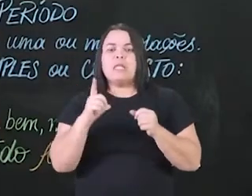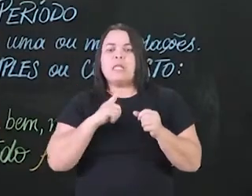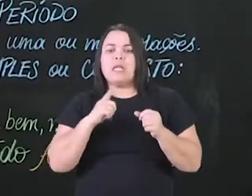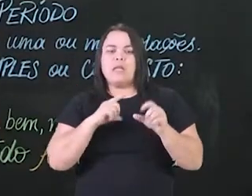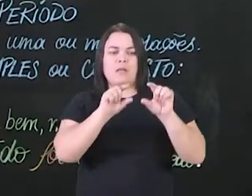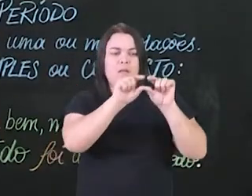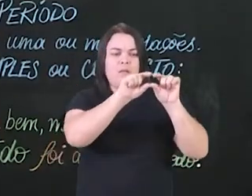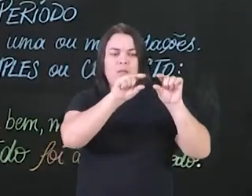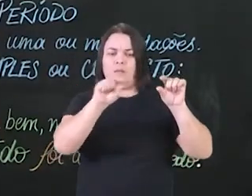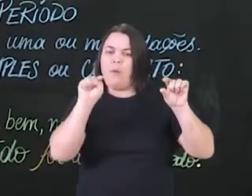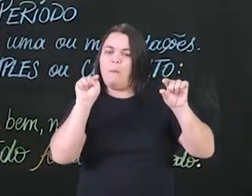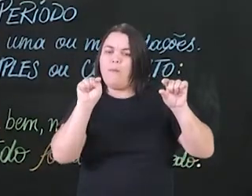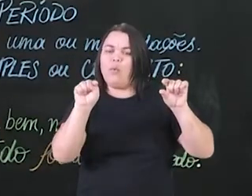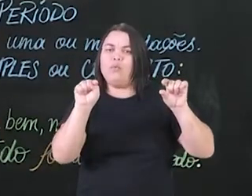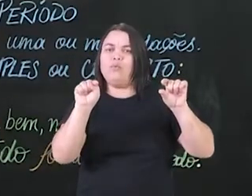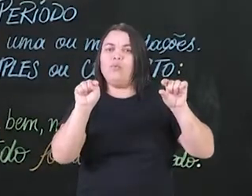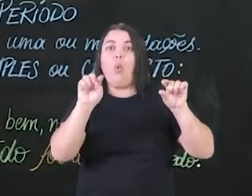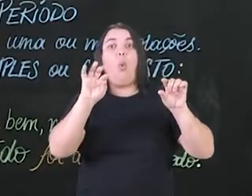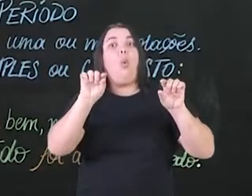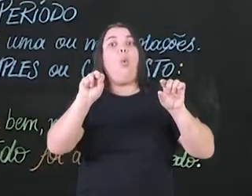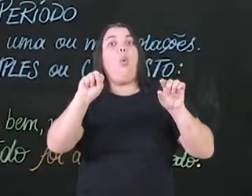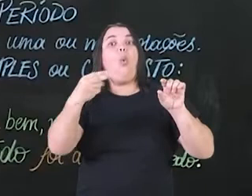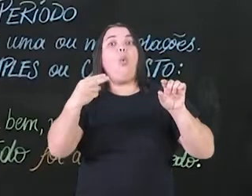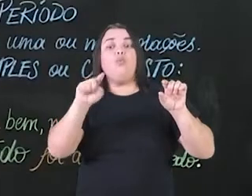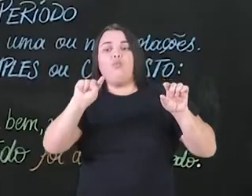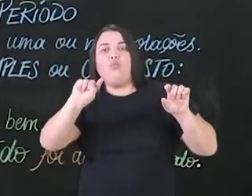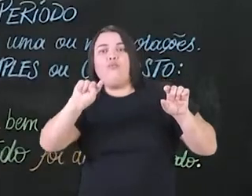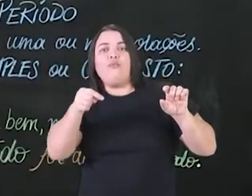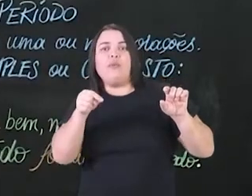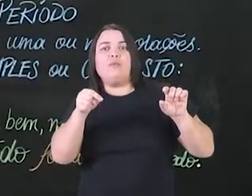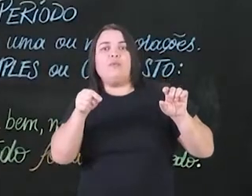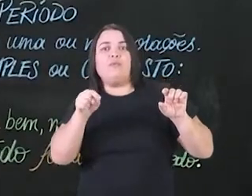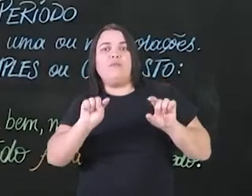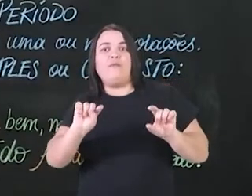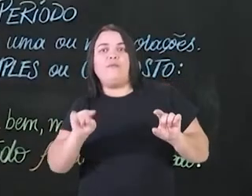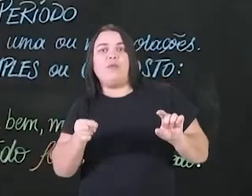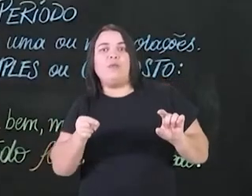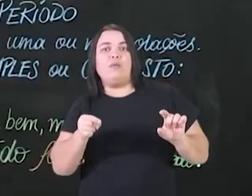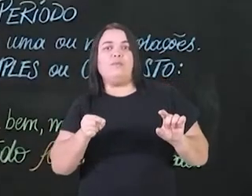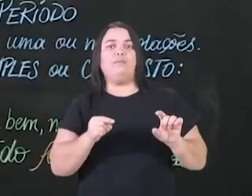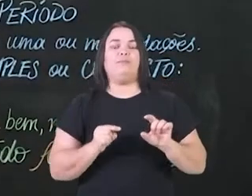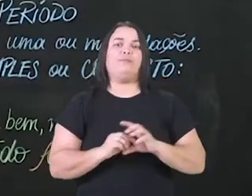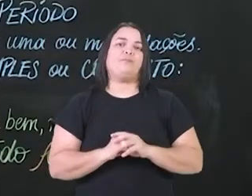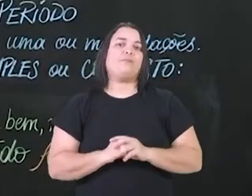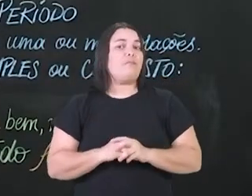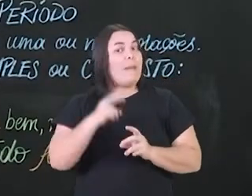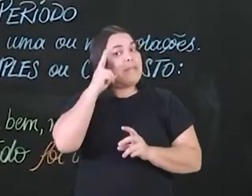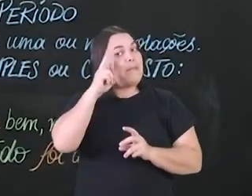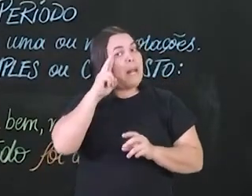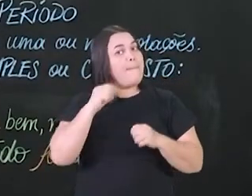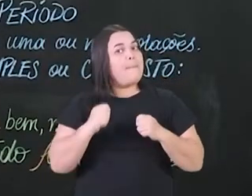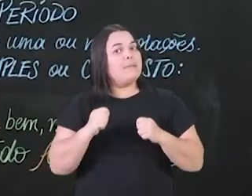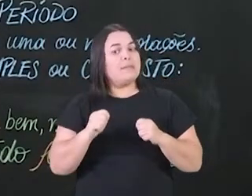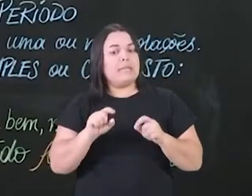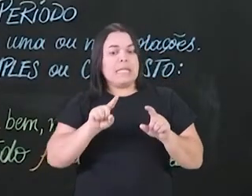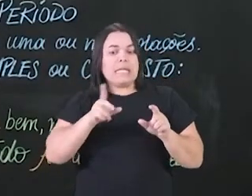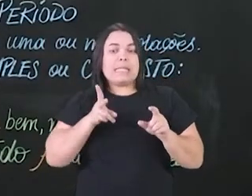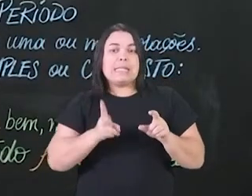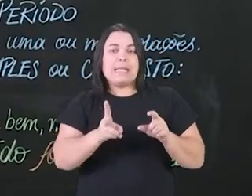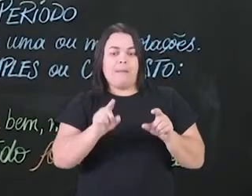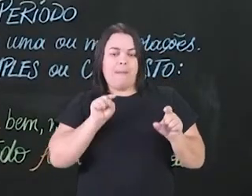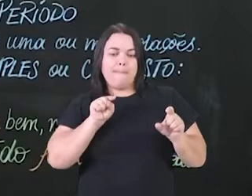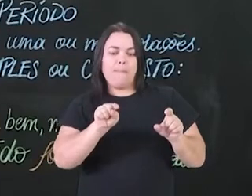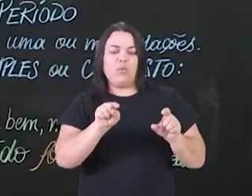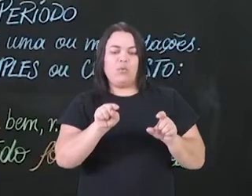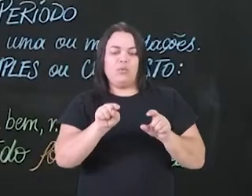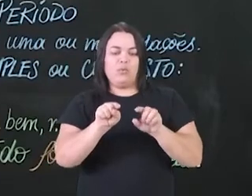ponto final ou um ponto de segmento, que a gente utiliza na hora de escrever essas frases. Lembrar sempre que após um ponto, a frase